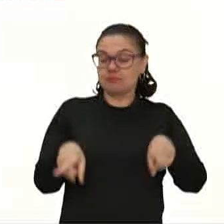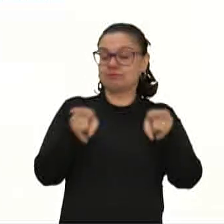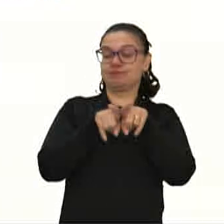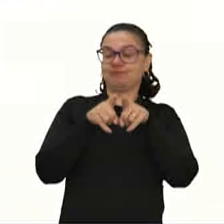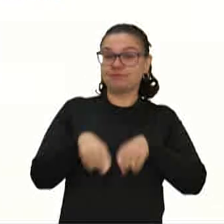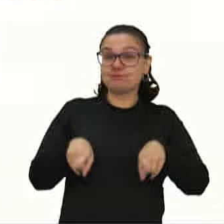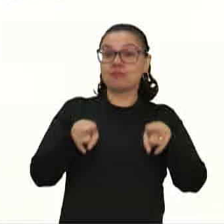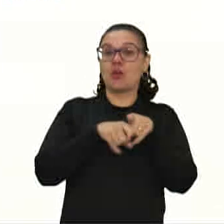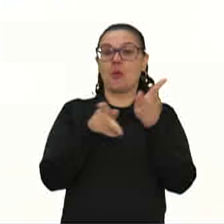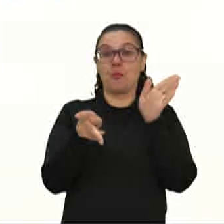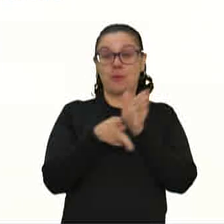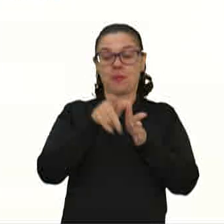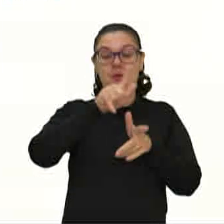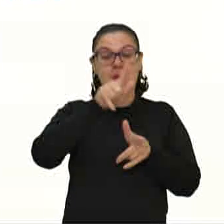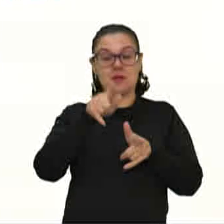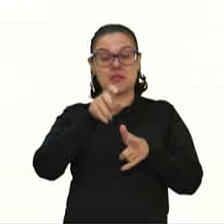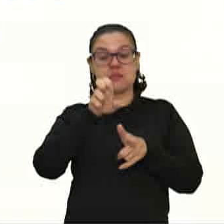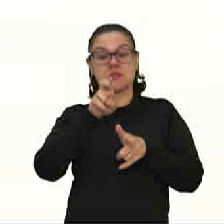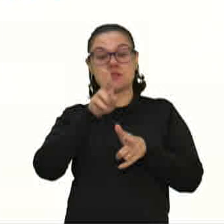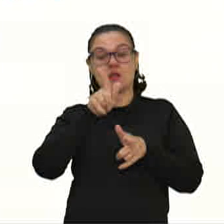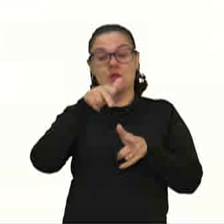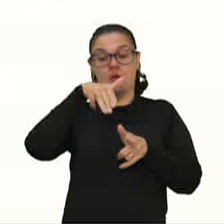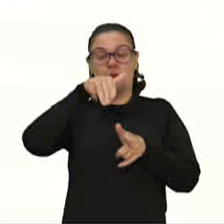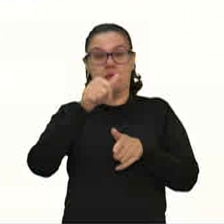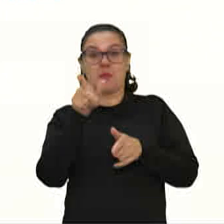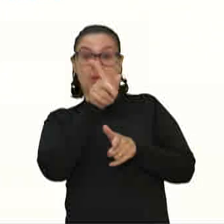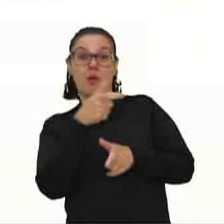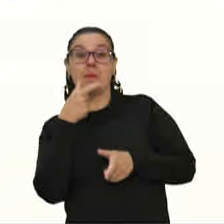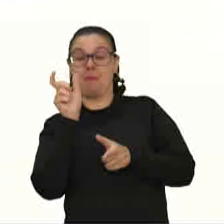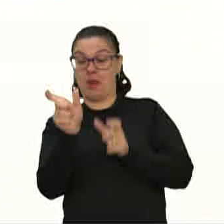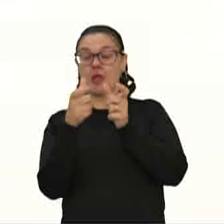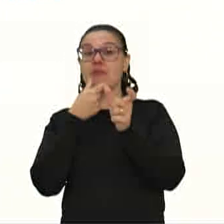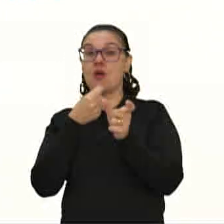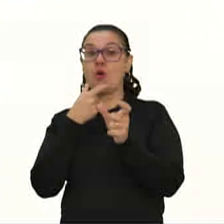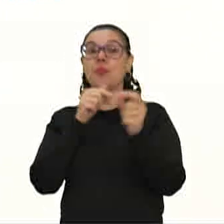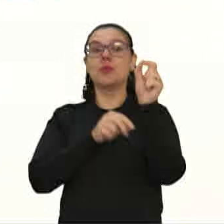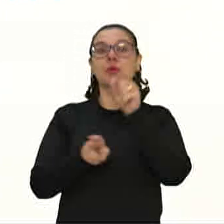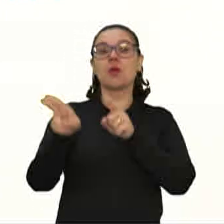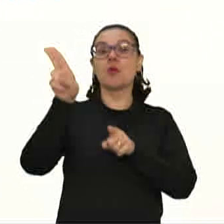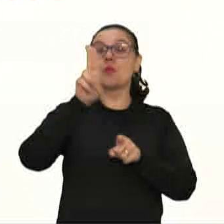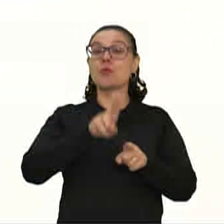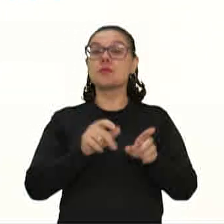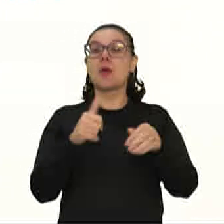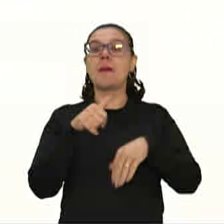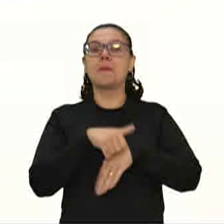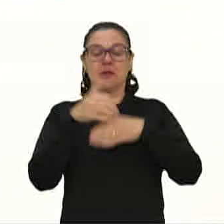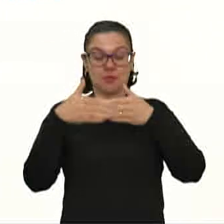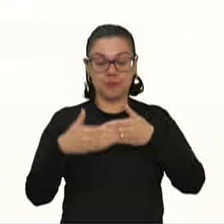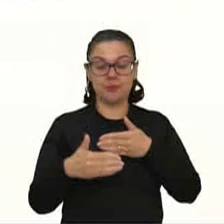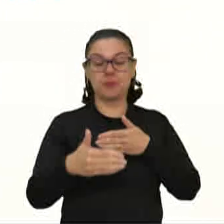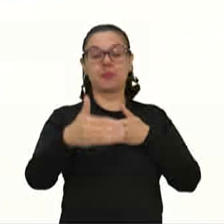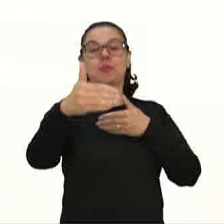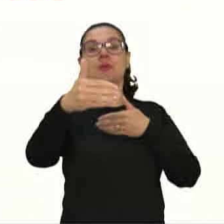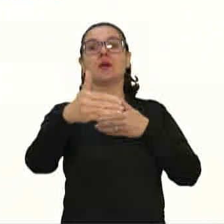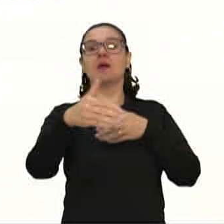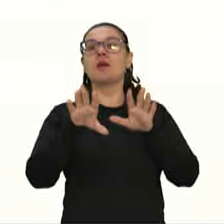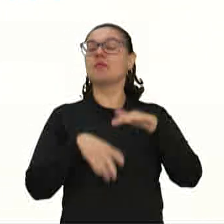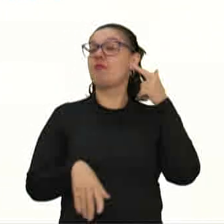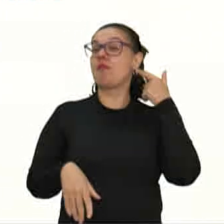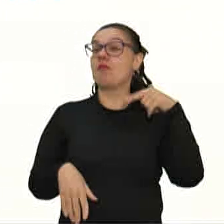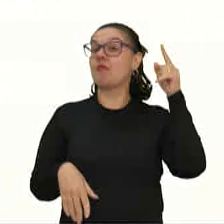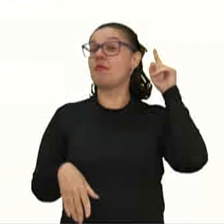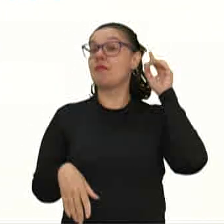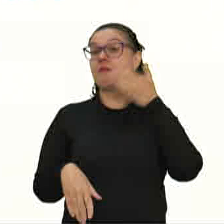efeito estético decorrente da zeugma de homens na estrofe em destaque garante ao texto mais fluidez e cadência